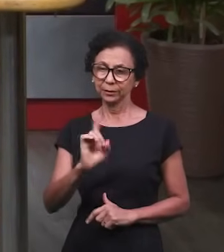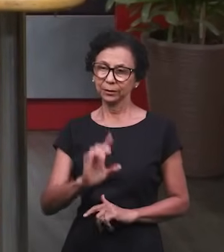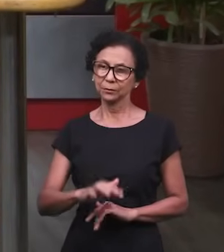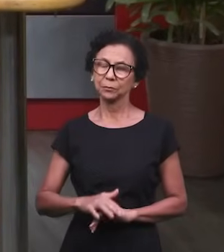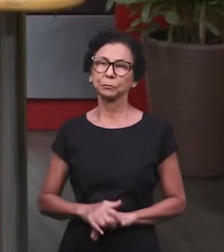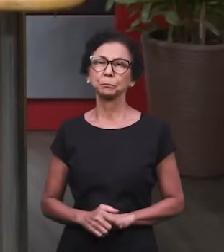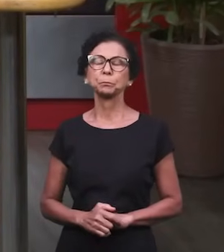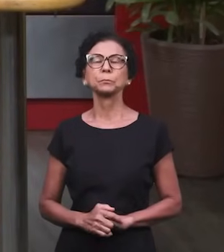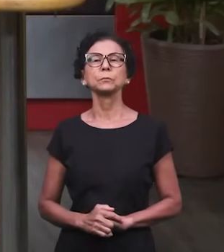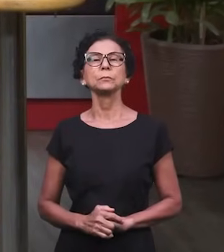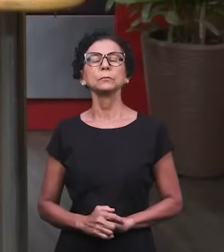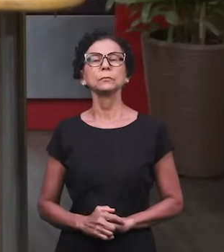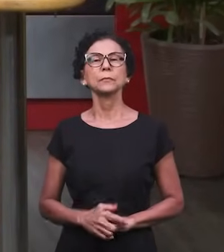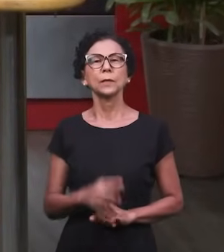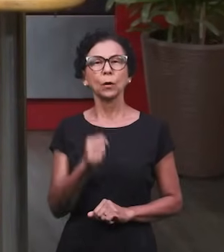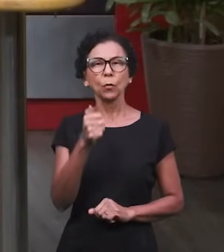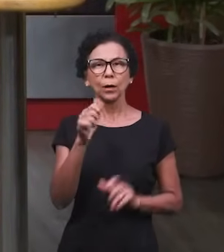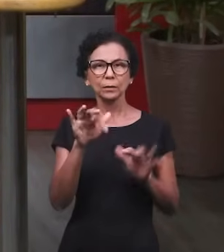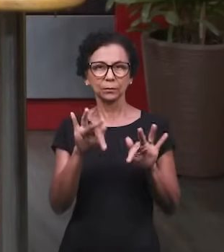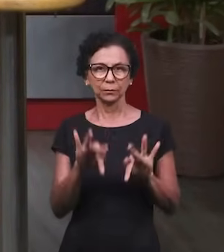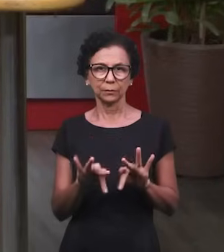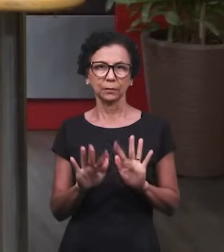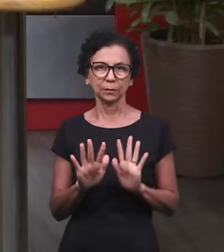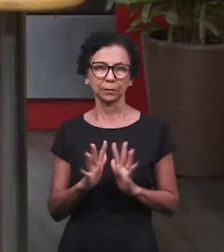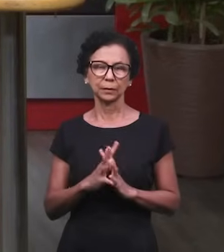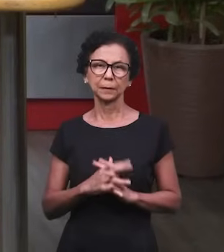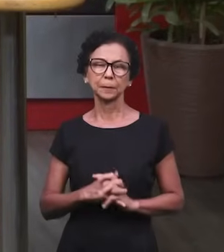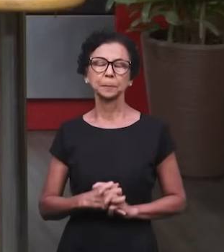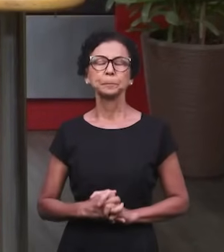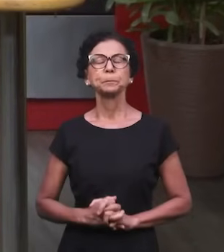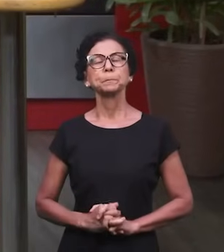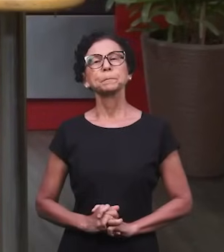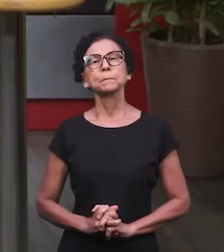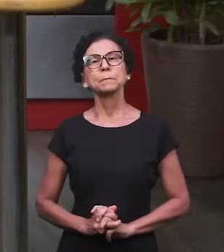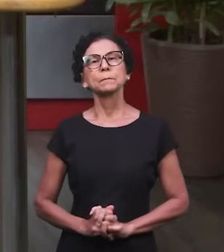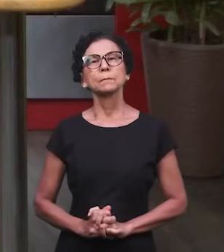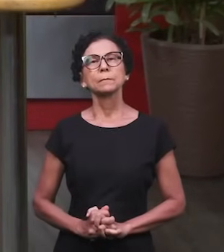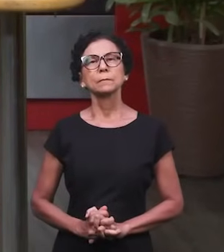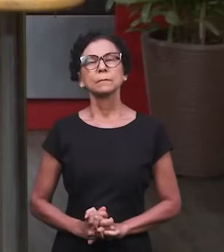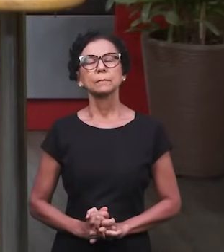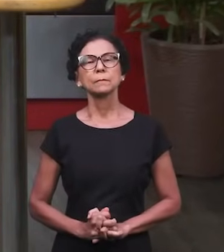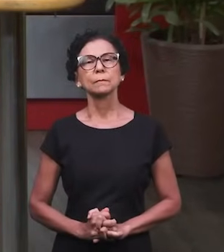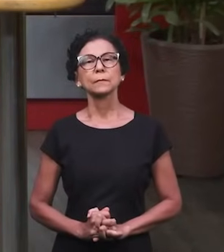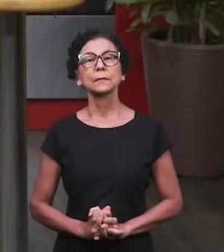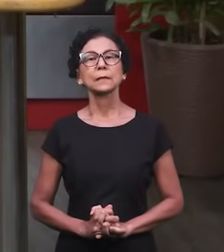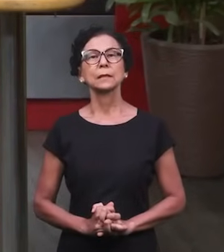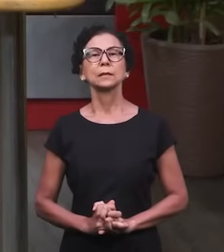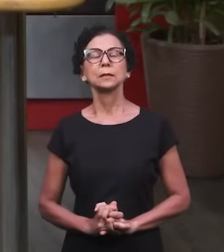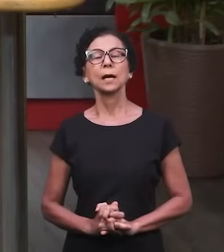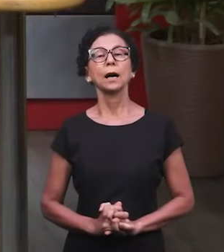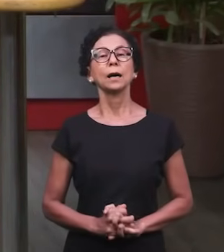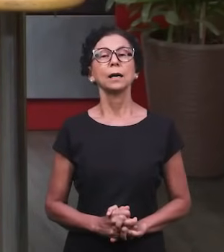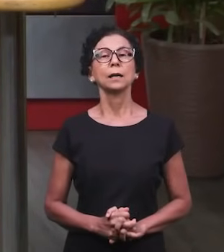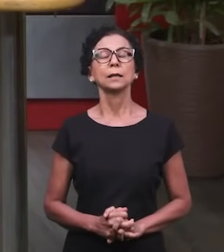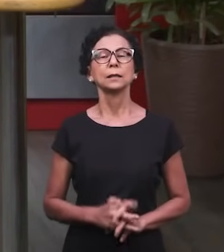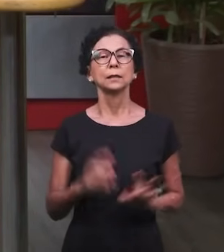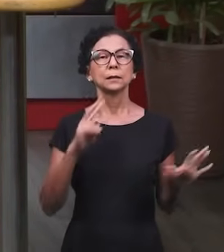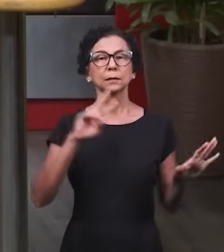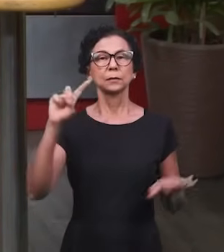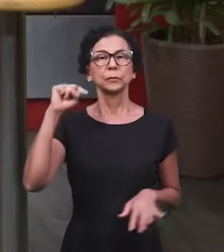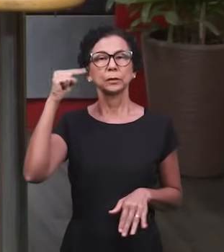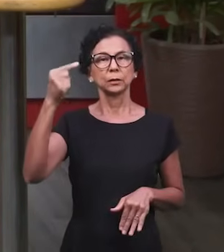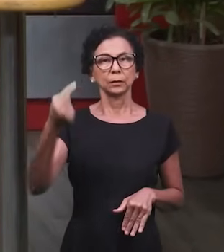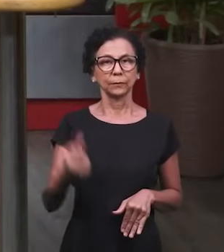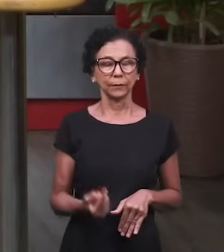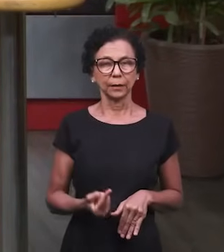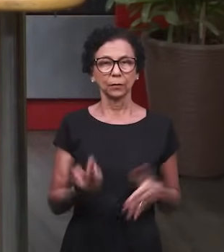do do final tem mais um minuto pra gente fazer uma abordagem e já fazer o convite pra semana que vem para nós